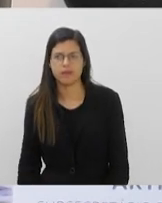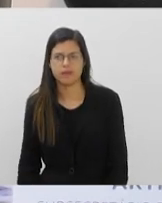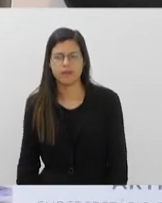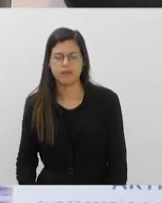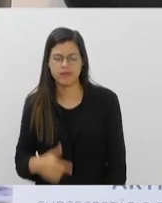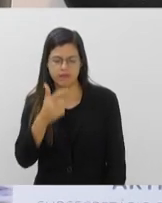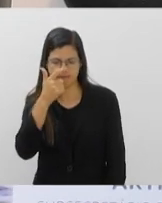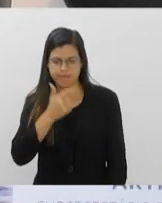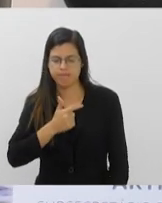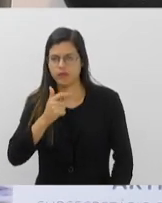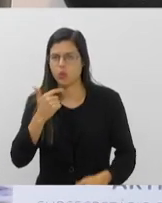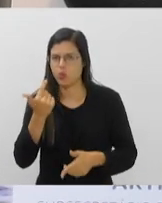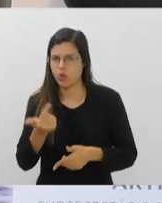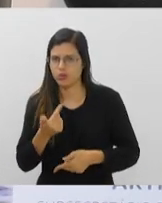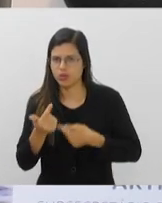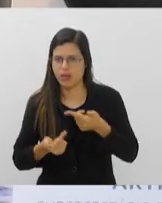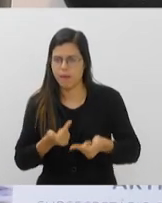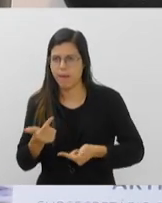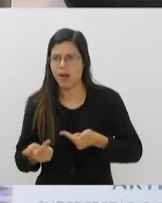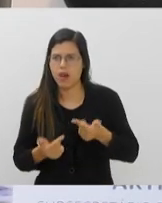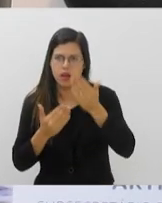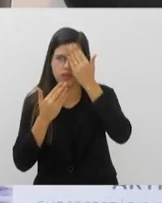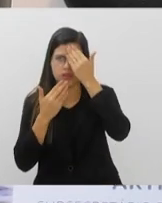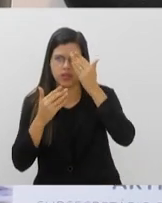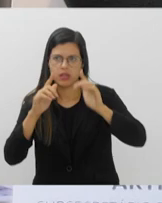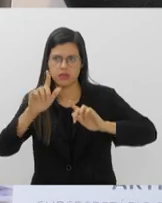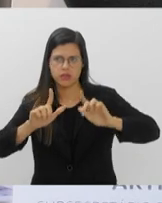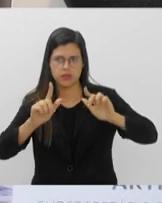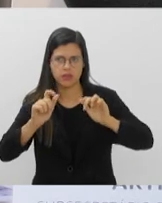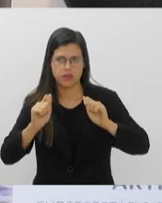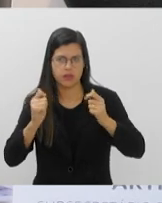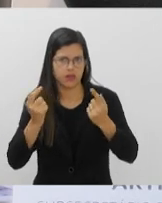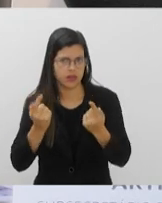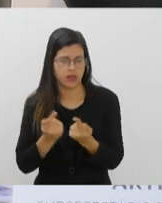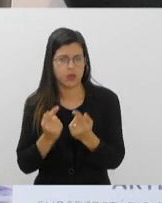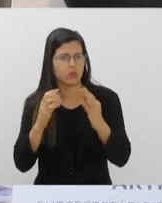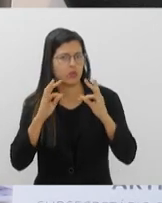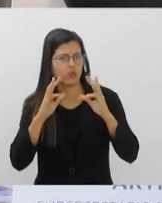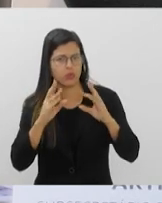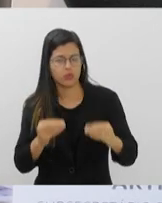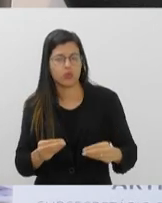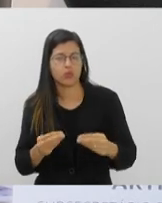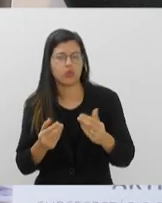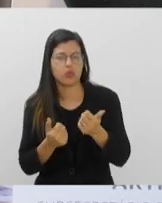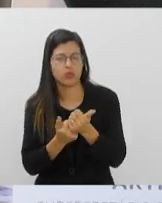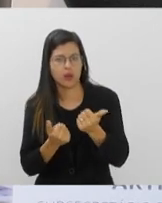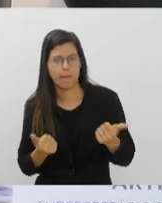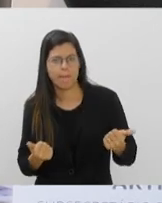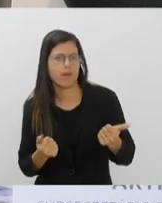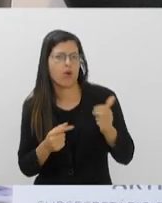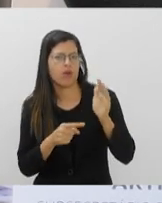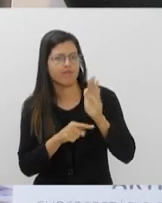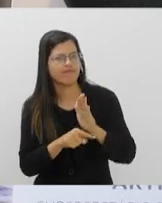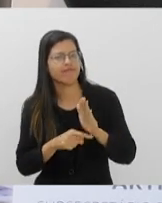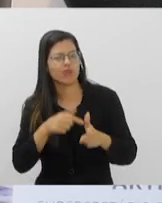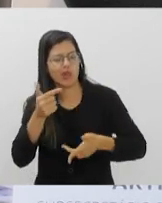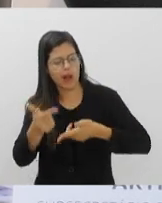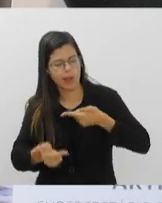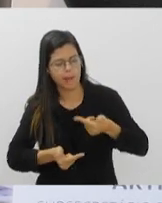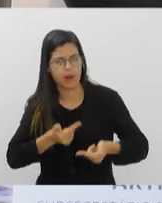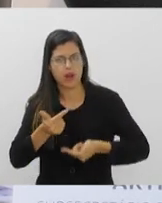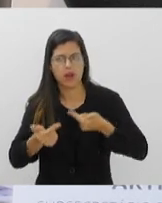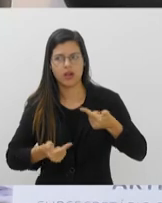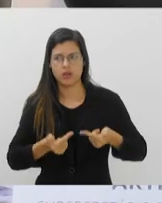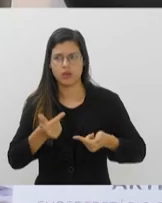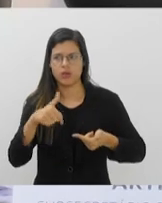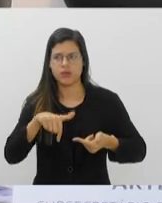no nosso trabalho a agradecer a TV alerge a todos que colaboram para que o trabalho eh eh